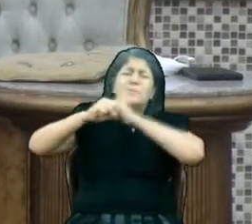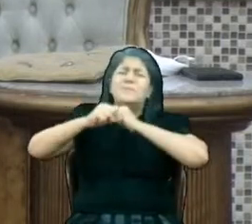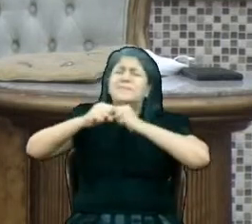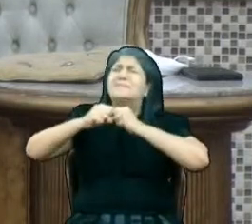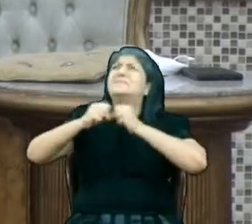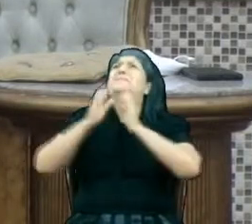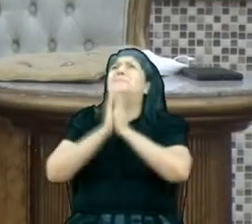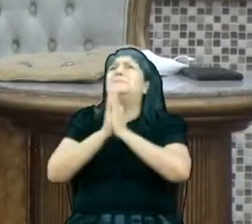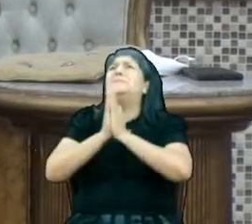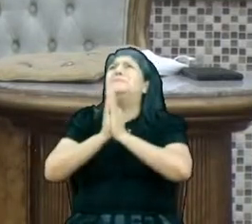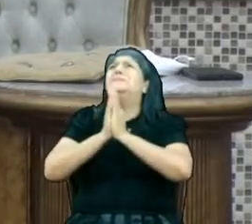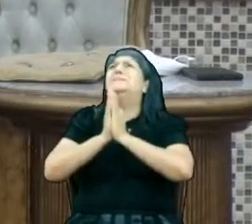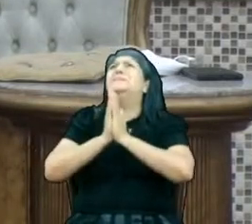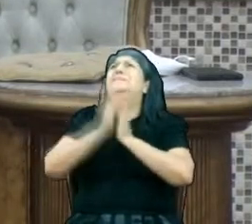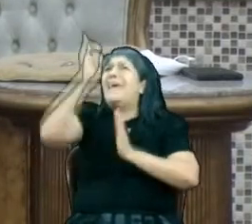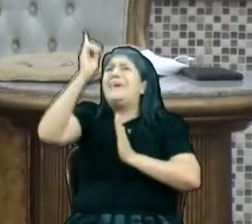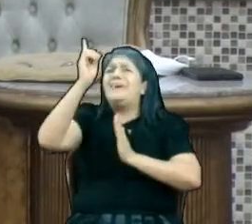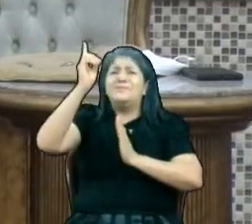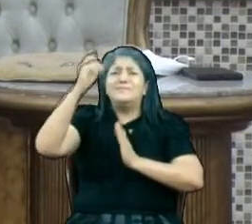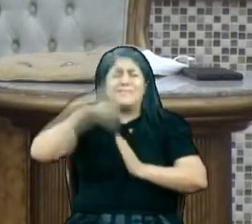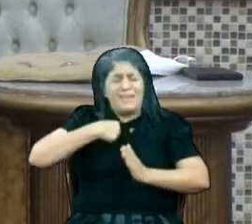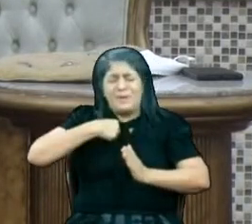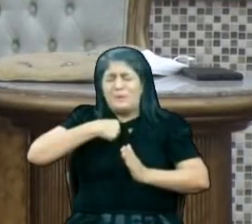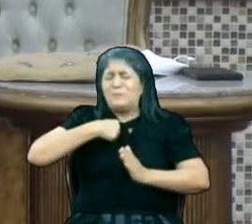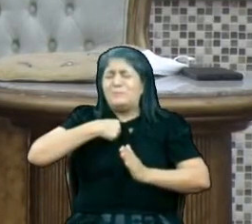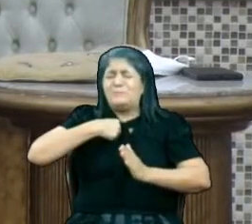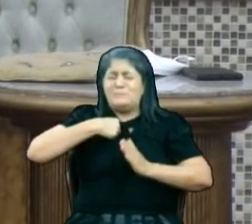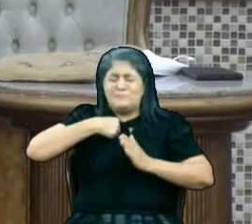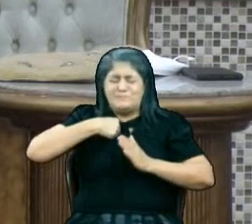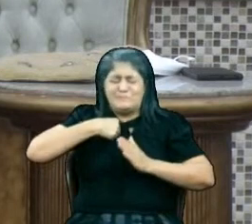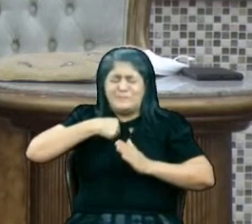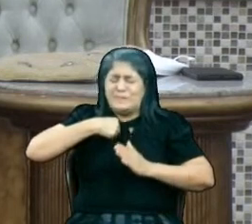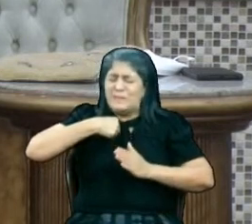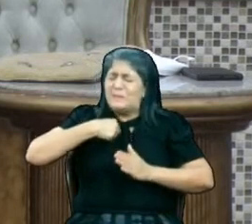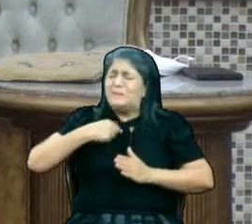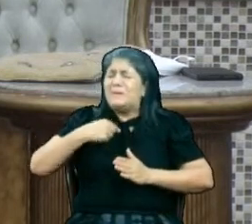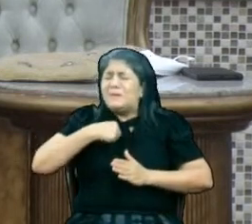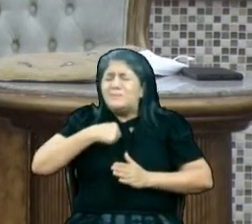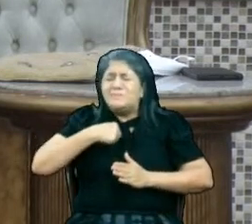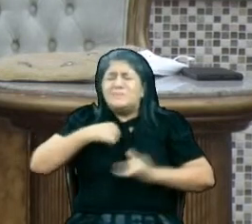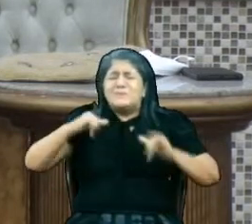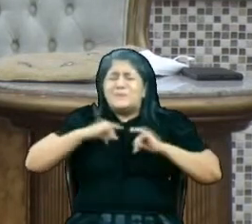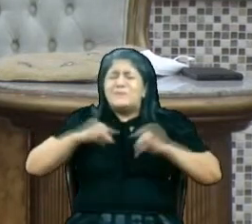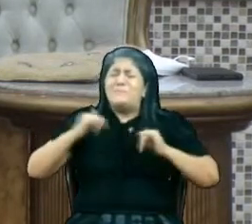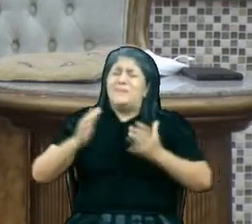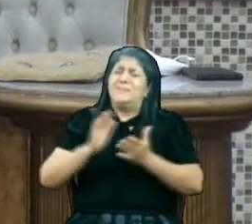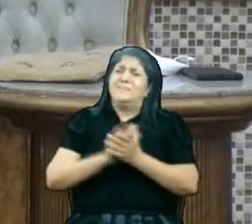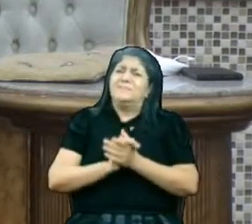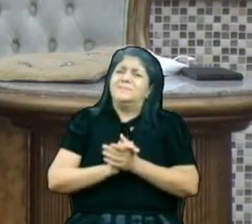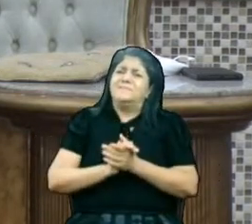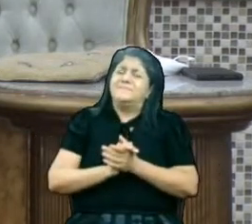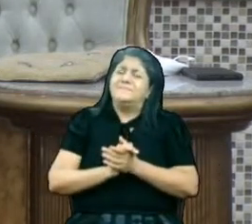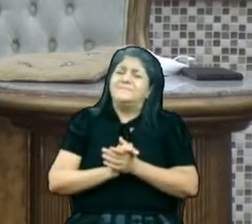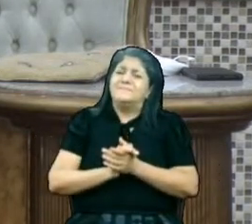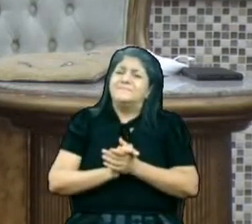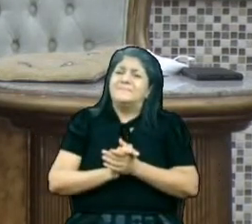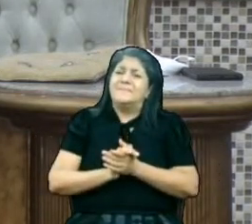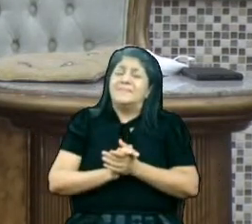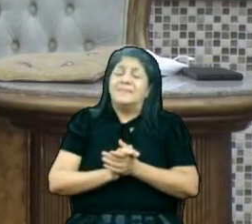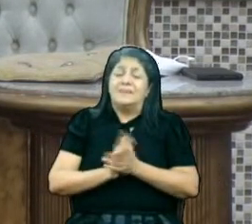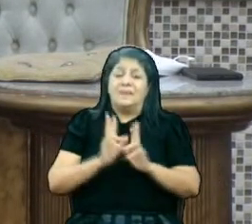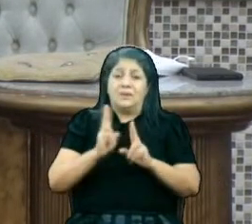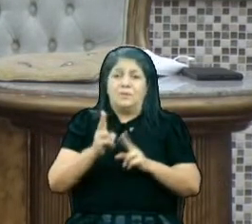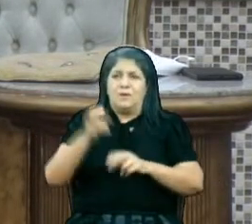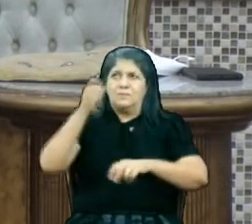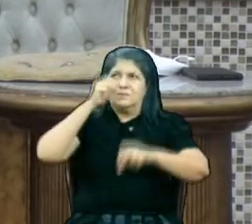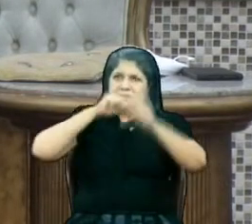apegada ao Pó eu estou lá no chão e o salmista era crente era servo de Deus tal qual eu